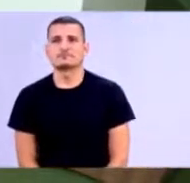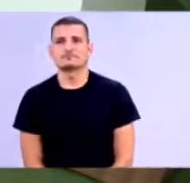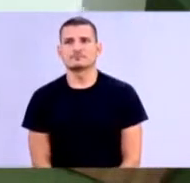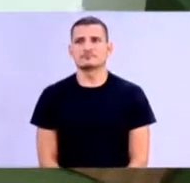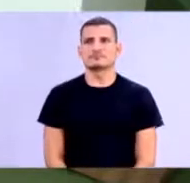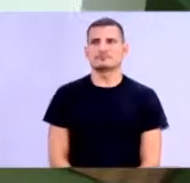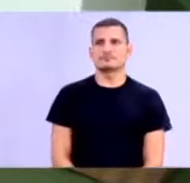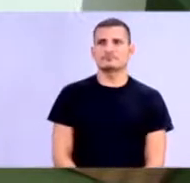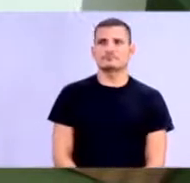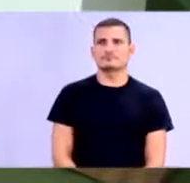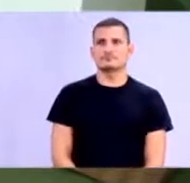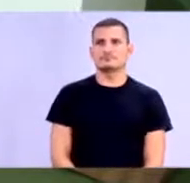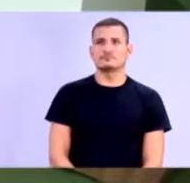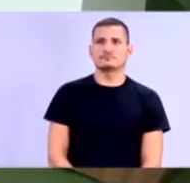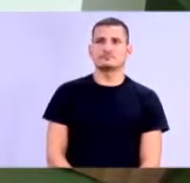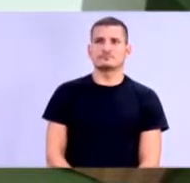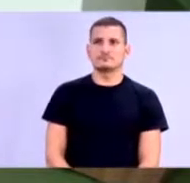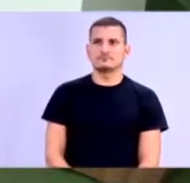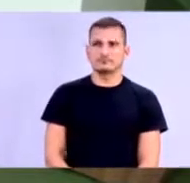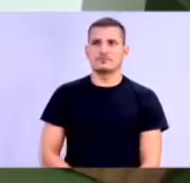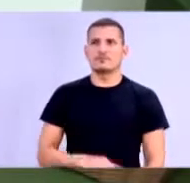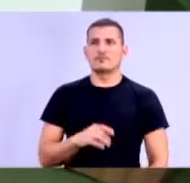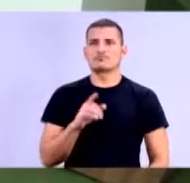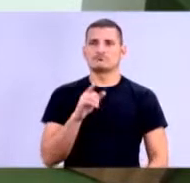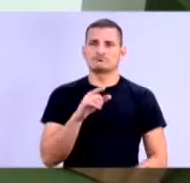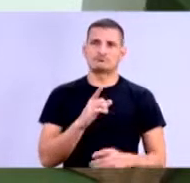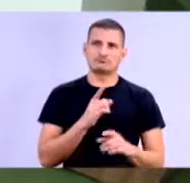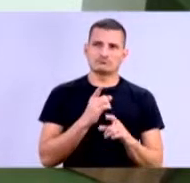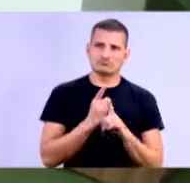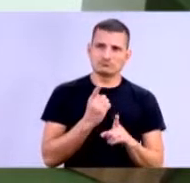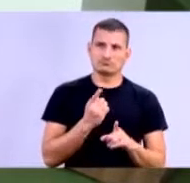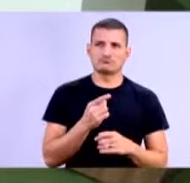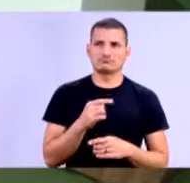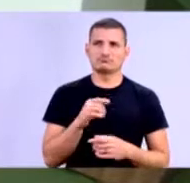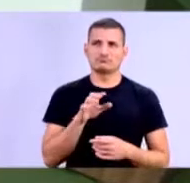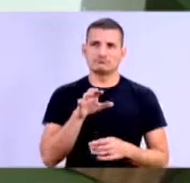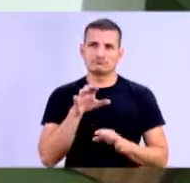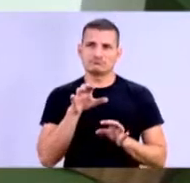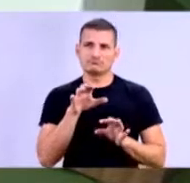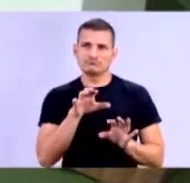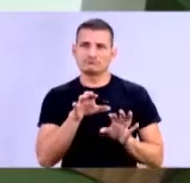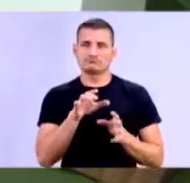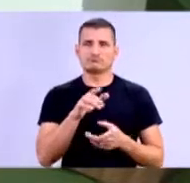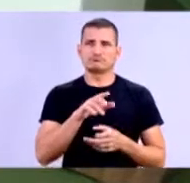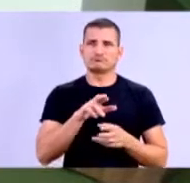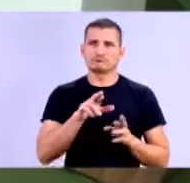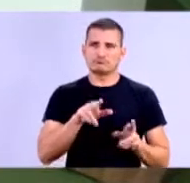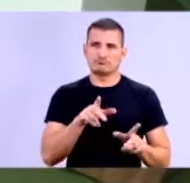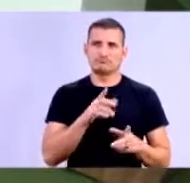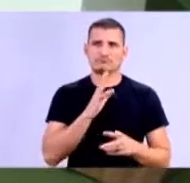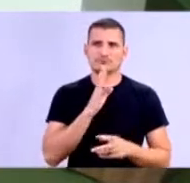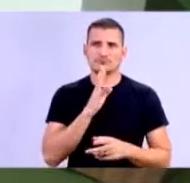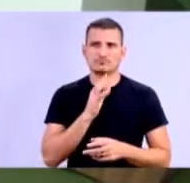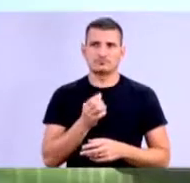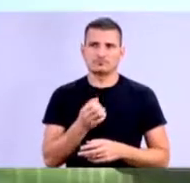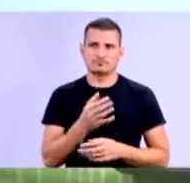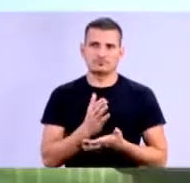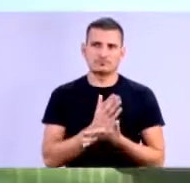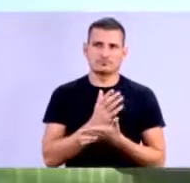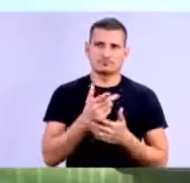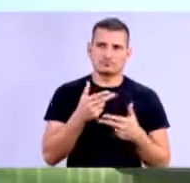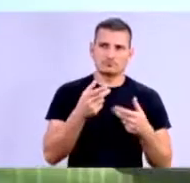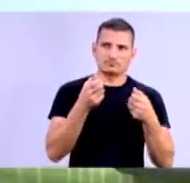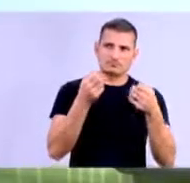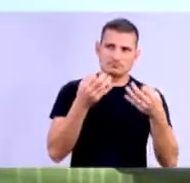aí que você pode identificar características e conhecimentos novos. Algumas coisas que nós falamos aqui pode